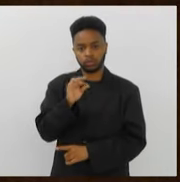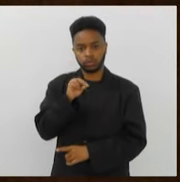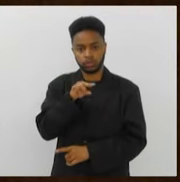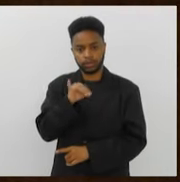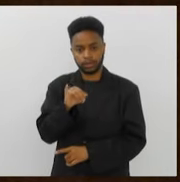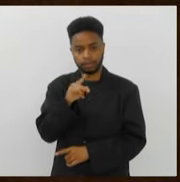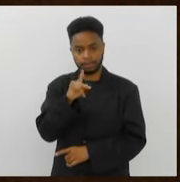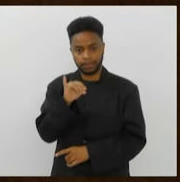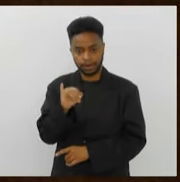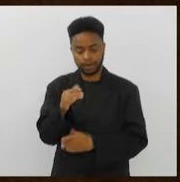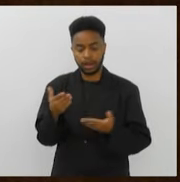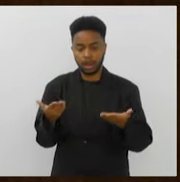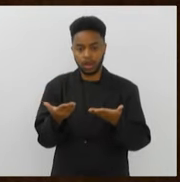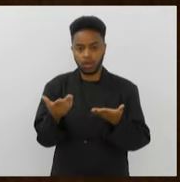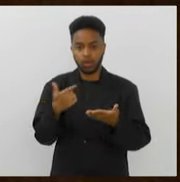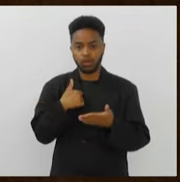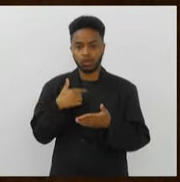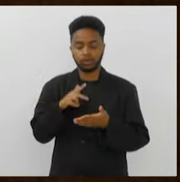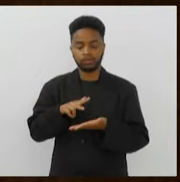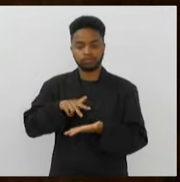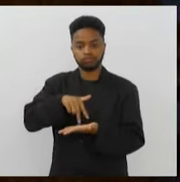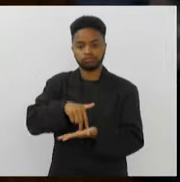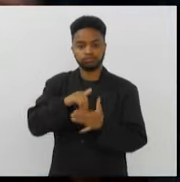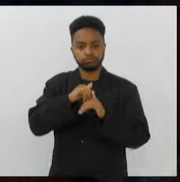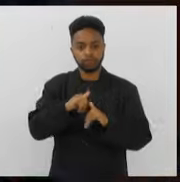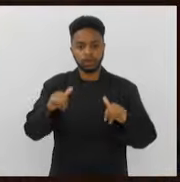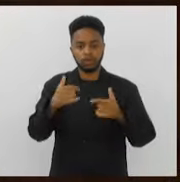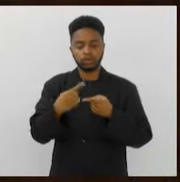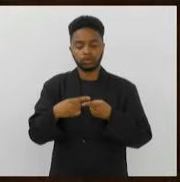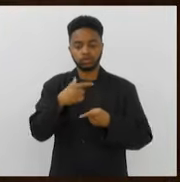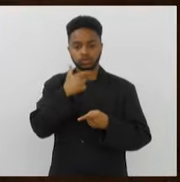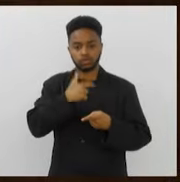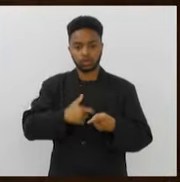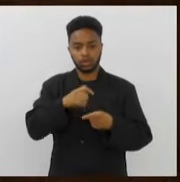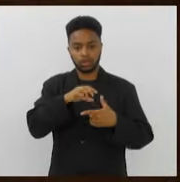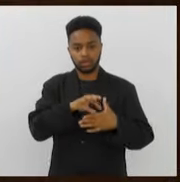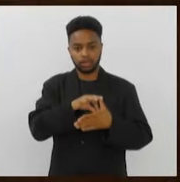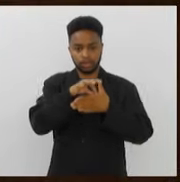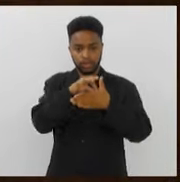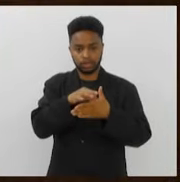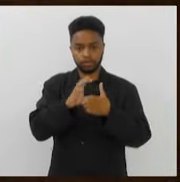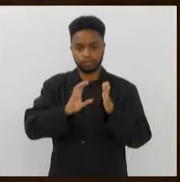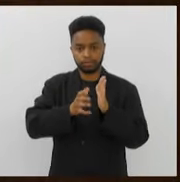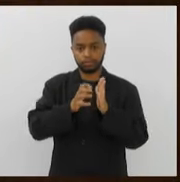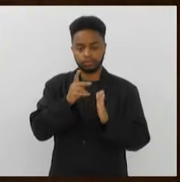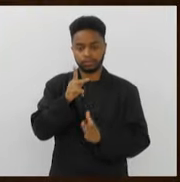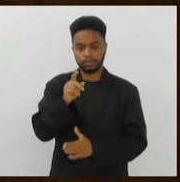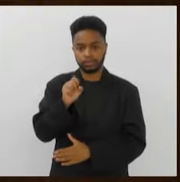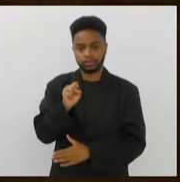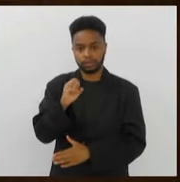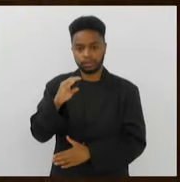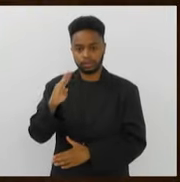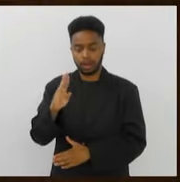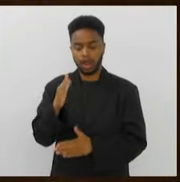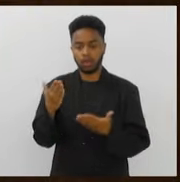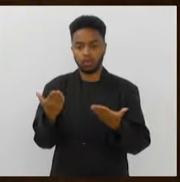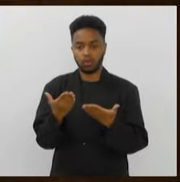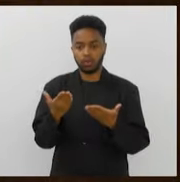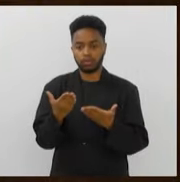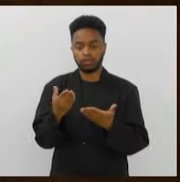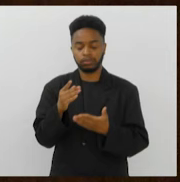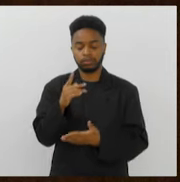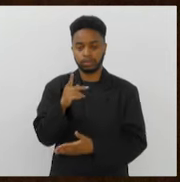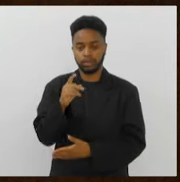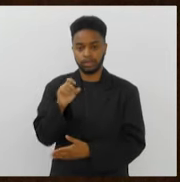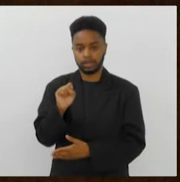agora eu faço como líder do PSD, que neste momento tem 7 parlamentares